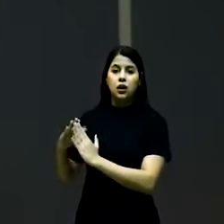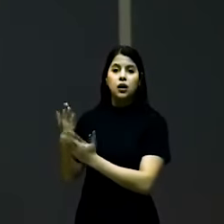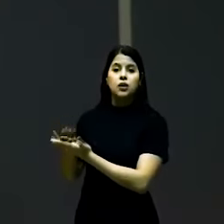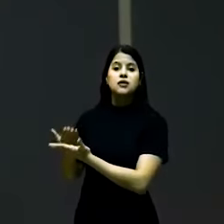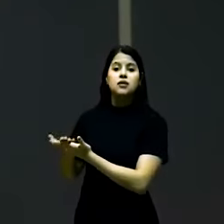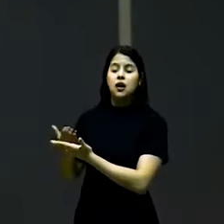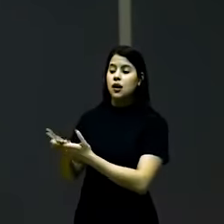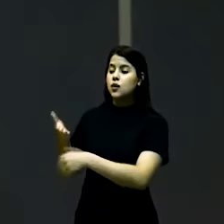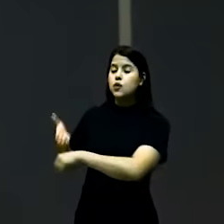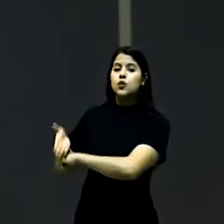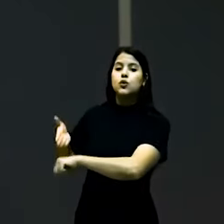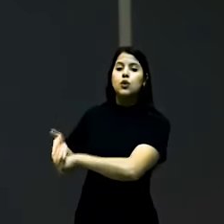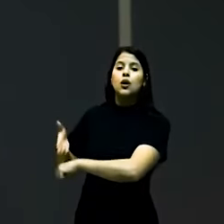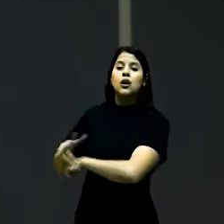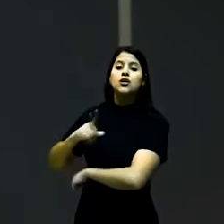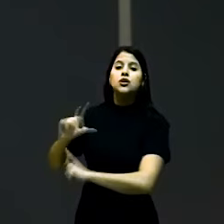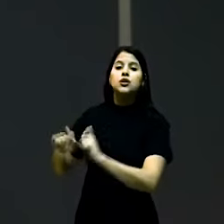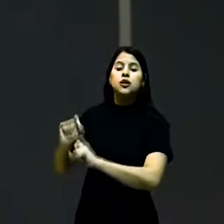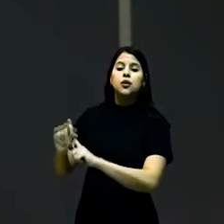existia um campeonato de futebol.